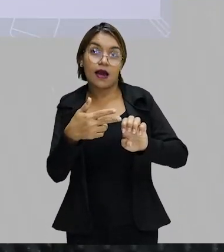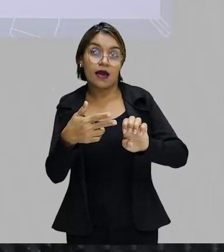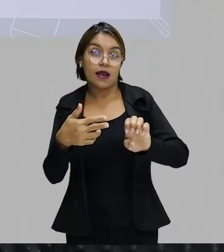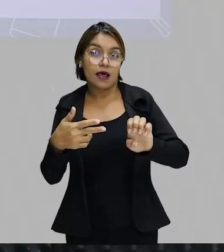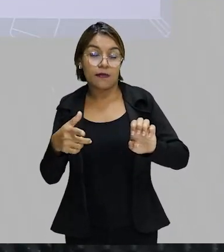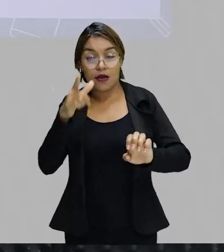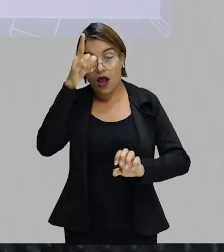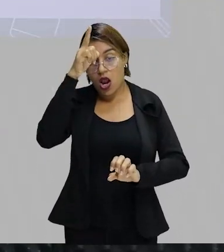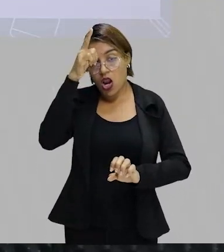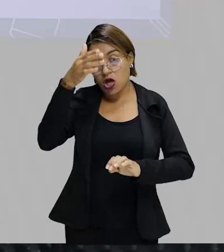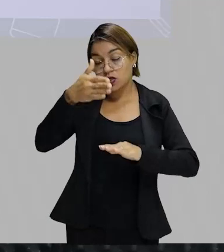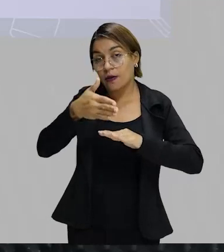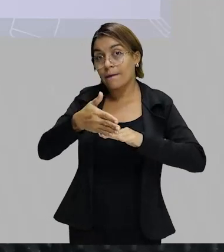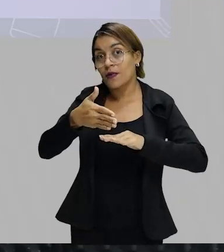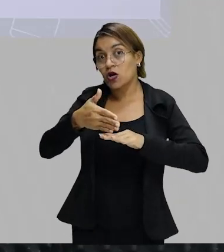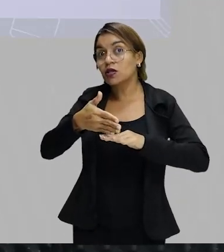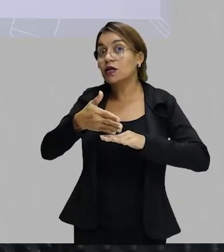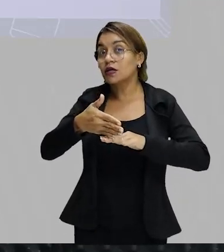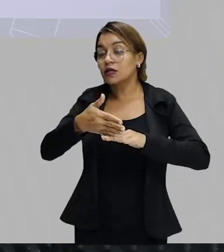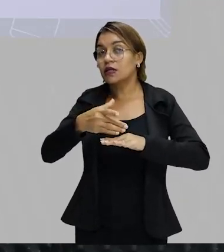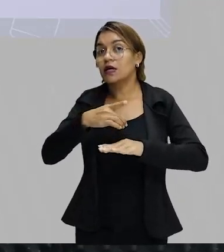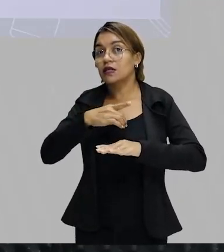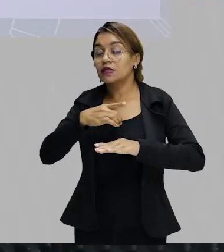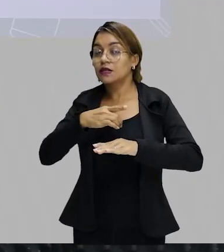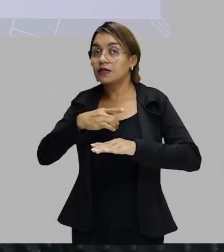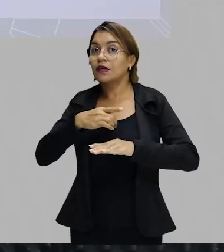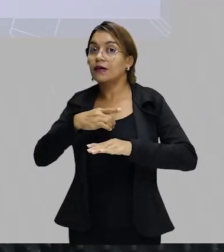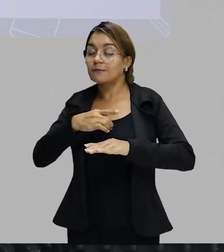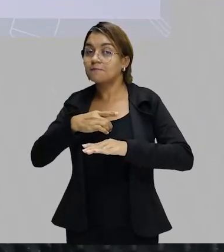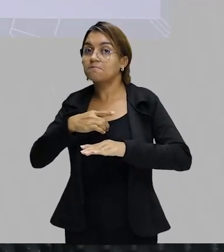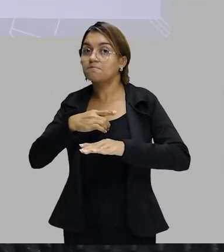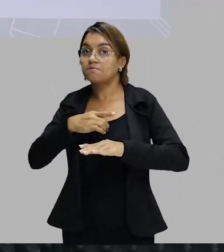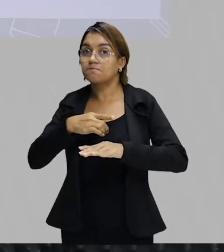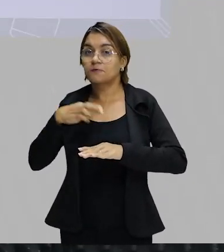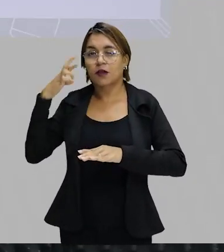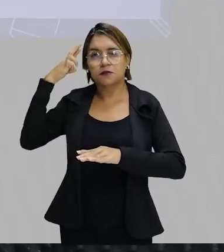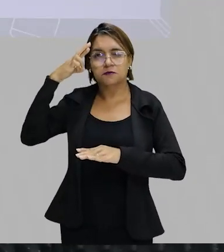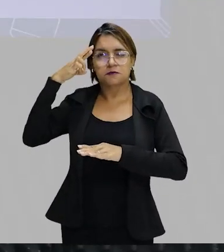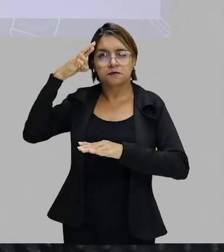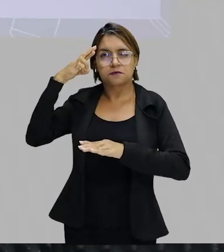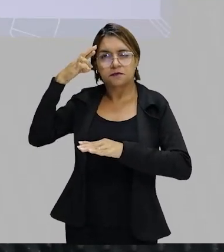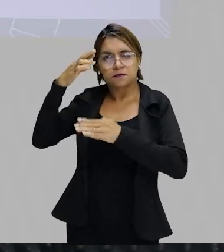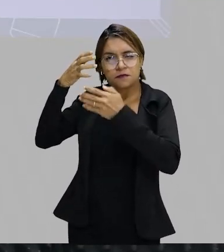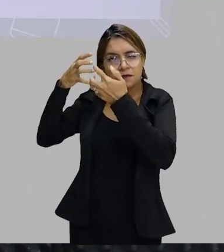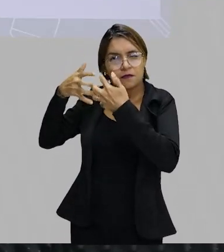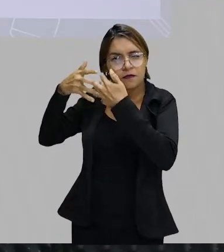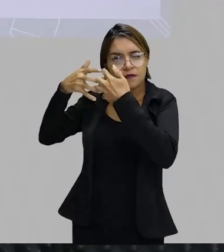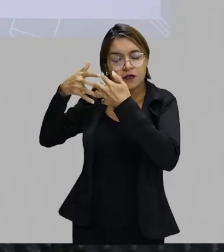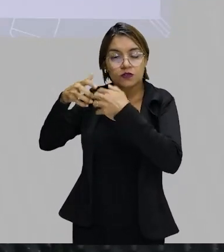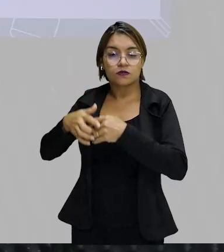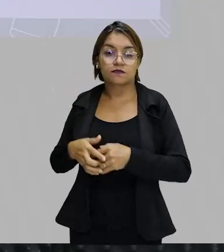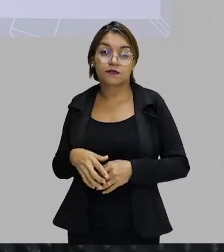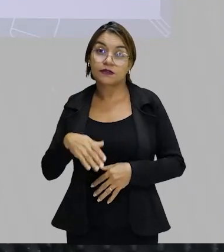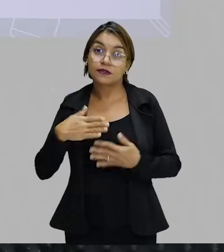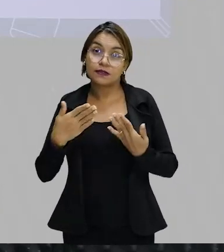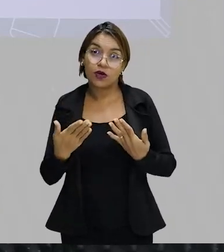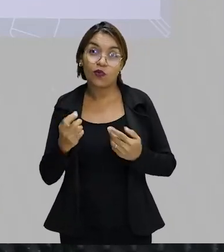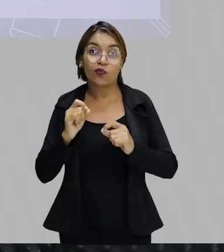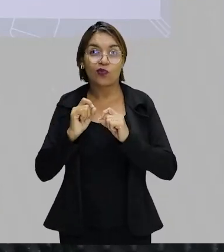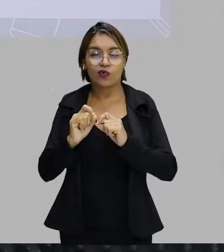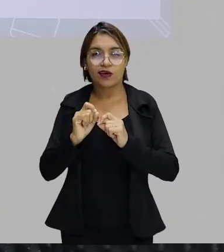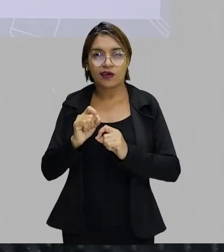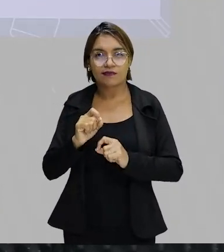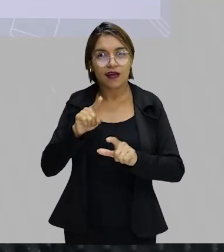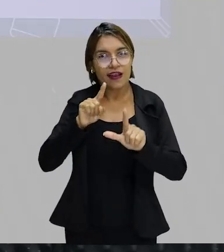lógica moderna se ocupa em boa parte das suas reflexões. Então, você vai assinalar, marque aí